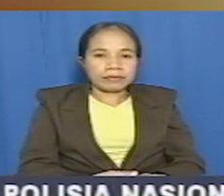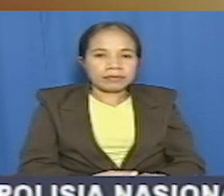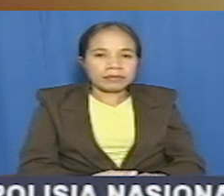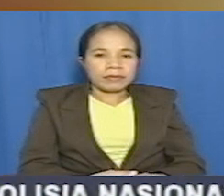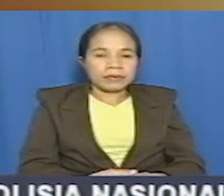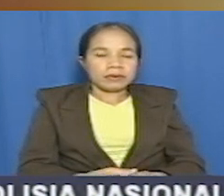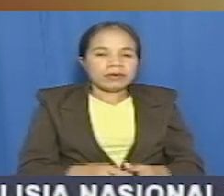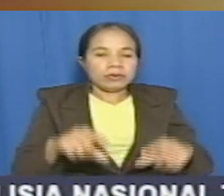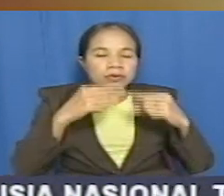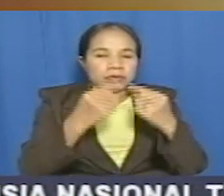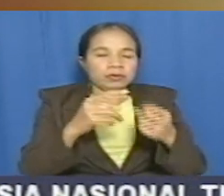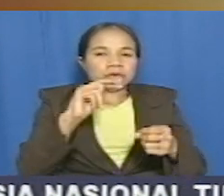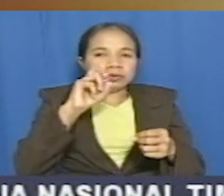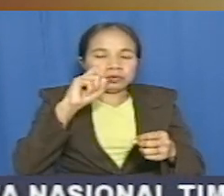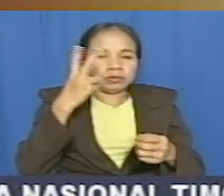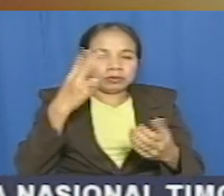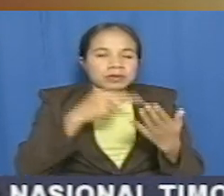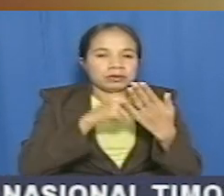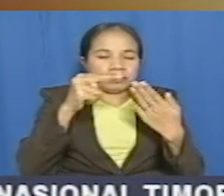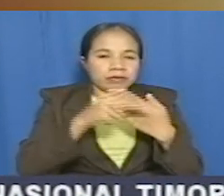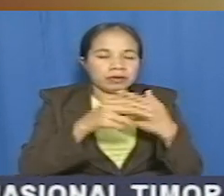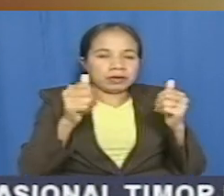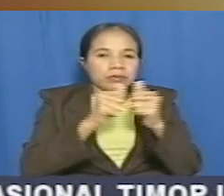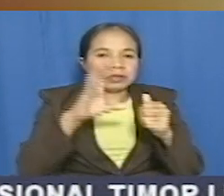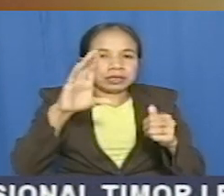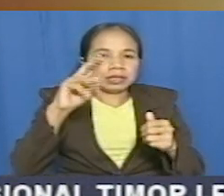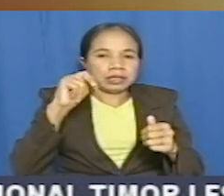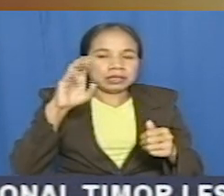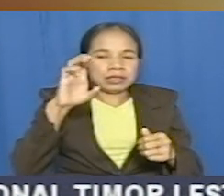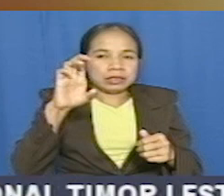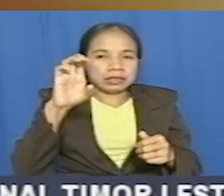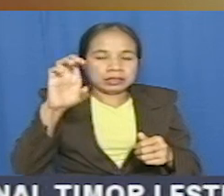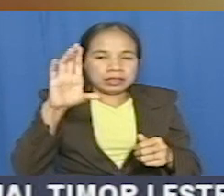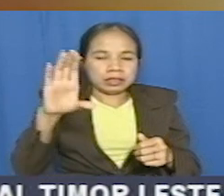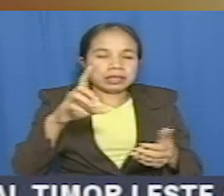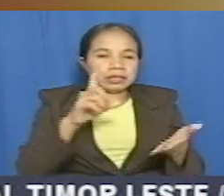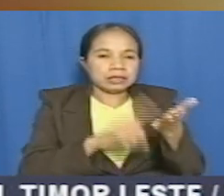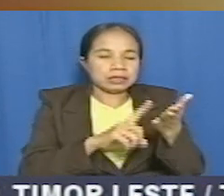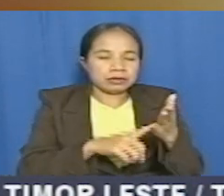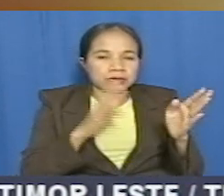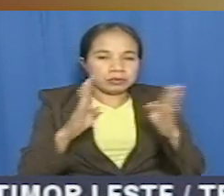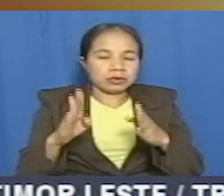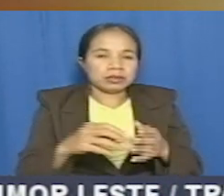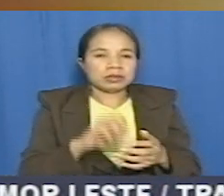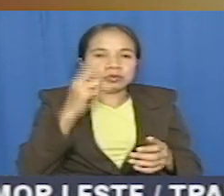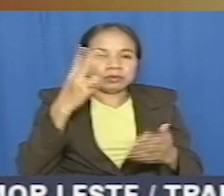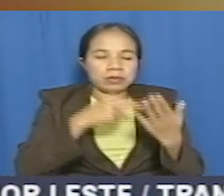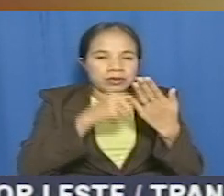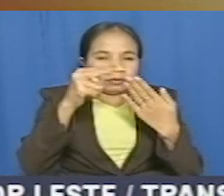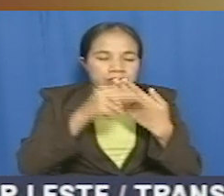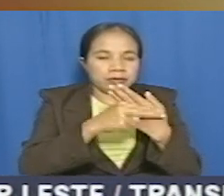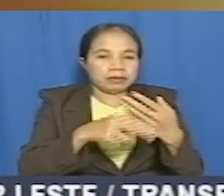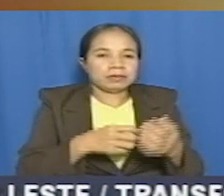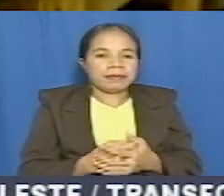Comitê 12 de novembro, o Centro Nacional SEGA, discute processo construção monumento massacre 12 de novembro.